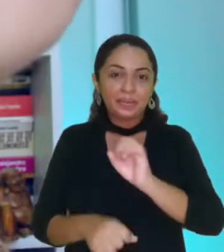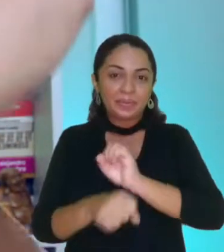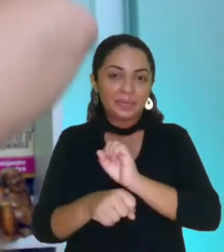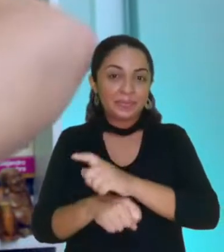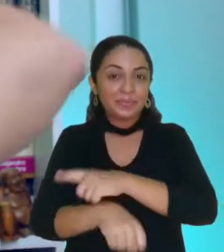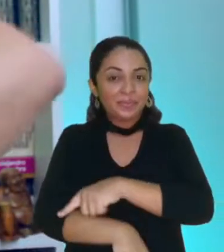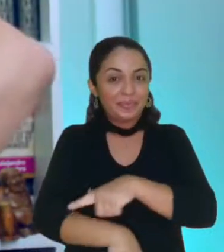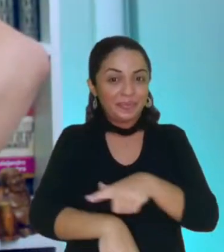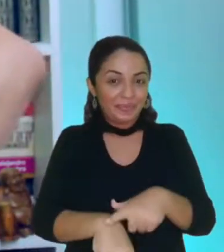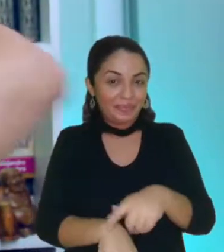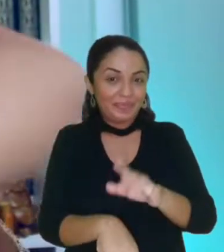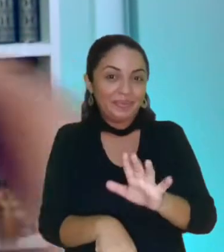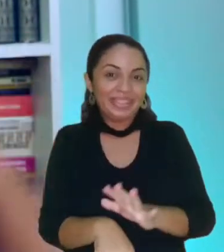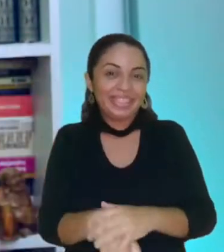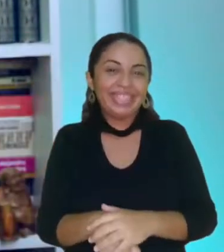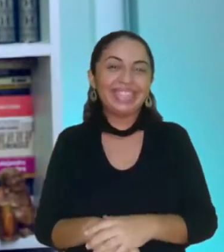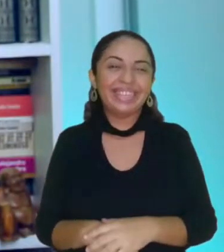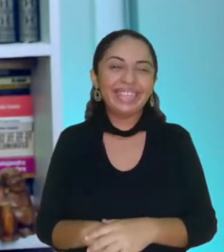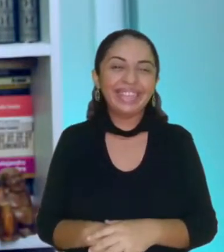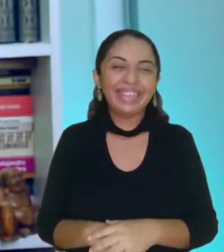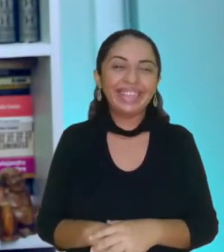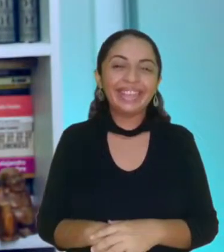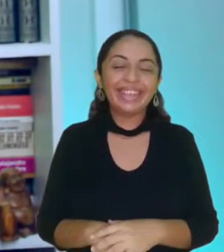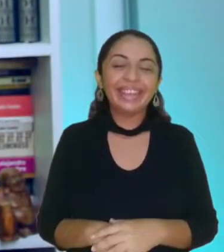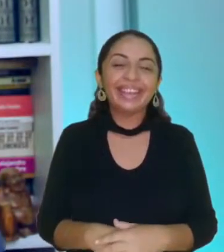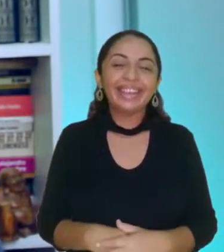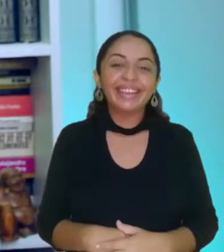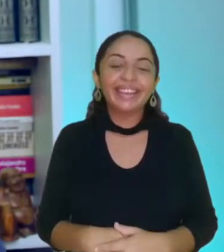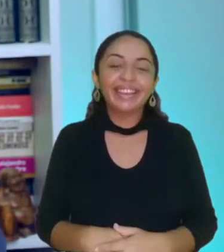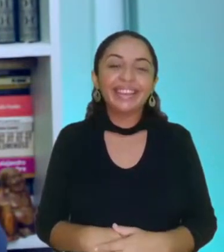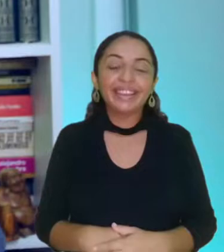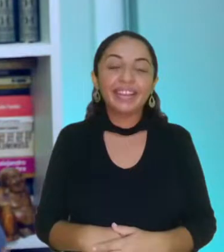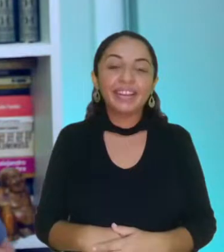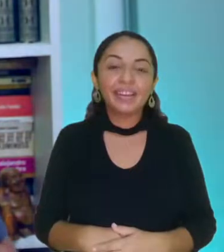Peraí, vamos com calma. Olha aqui.